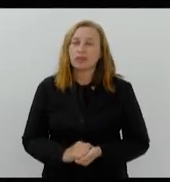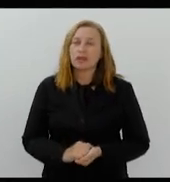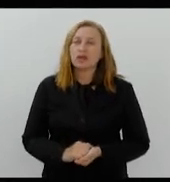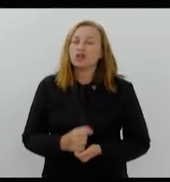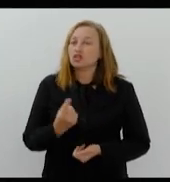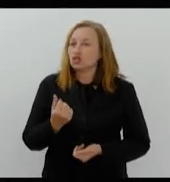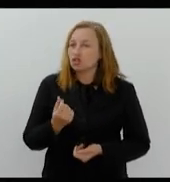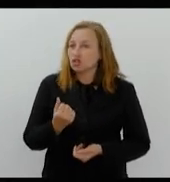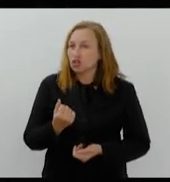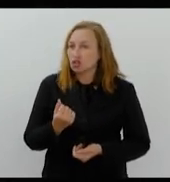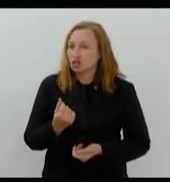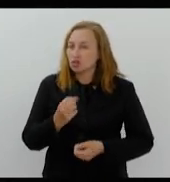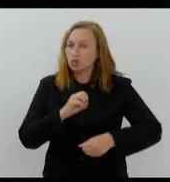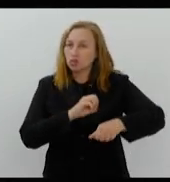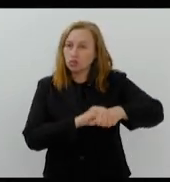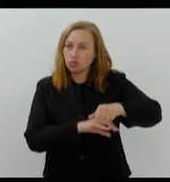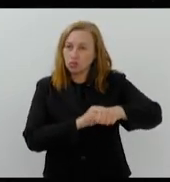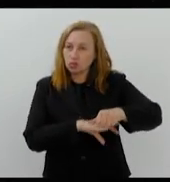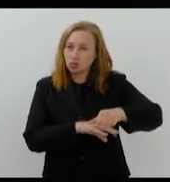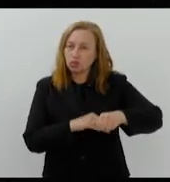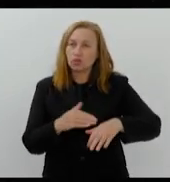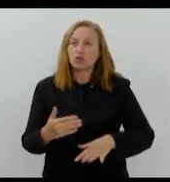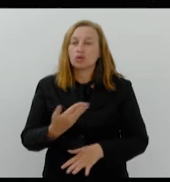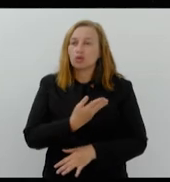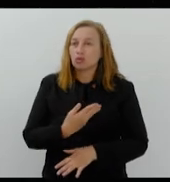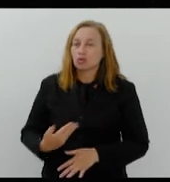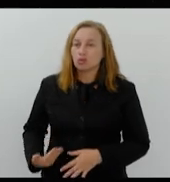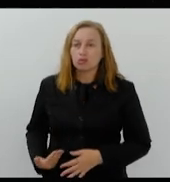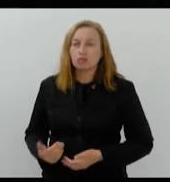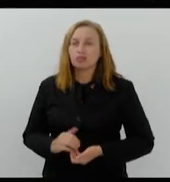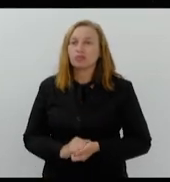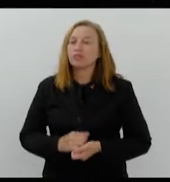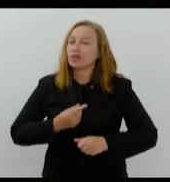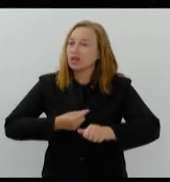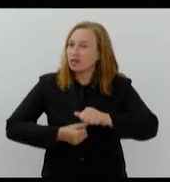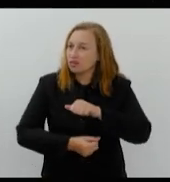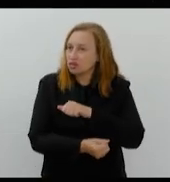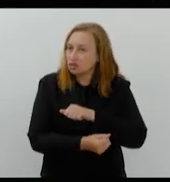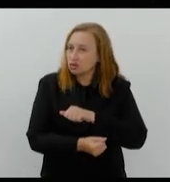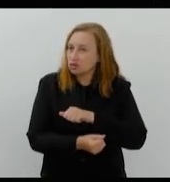fundo público, tem que ser investimento